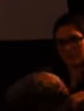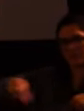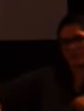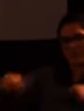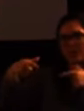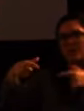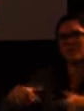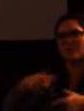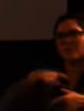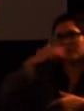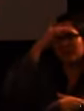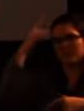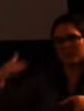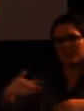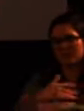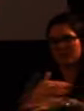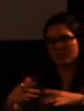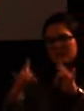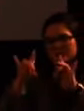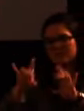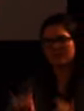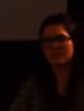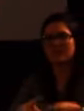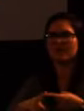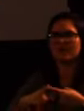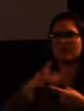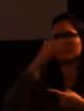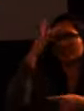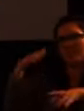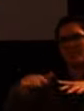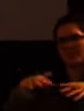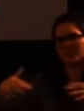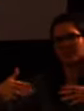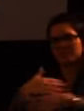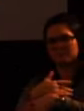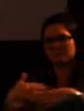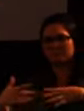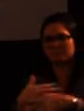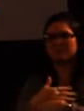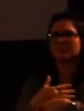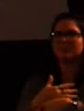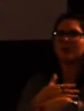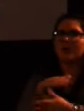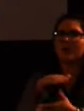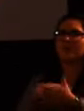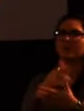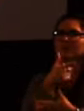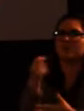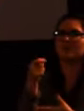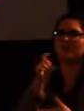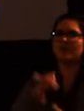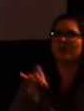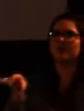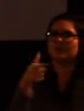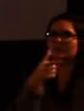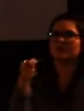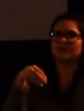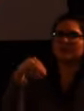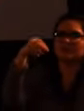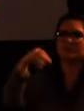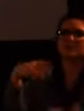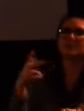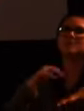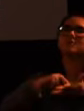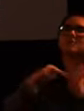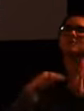vias de pedestres, vias exclusivas, passagem para pedestres, a pelo menos ou a cada 200 metros. Quer dizer,